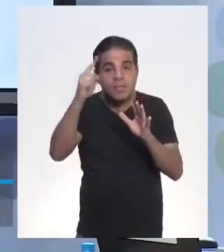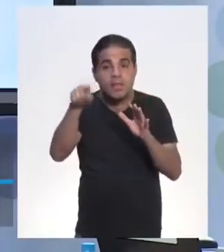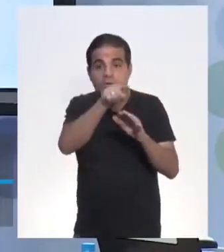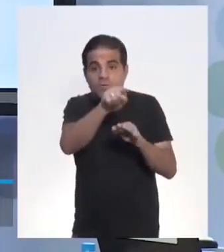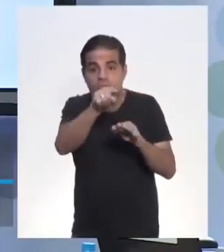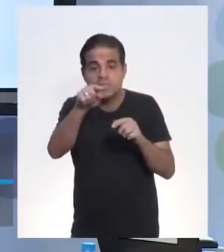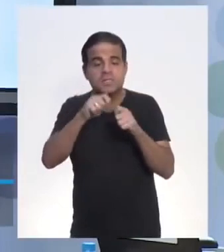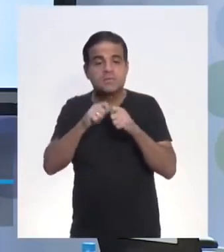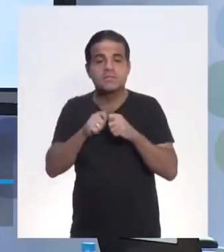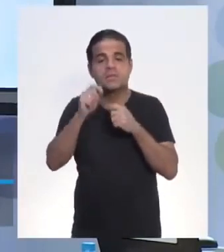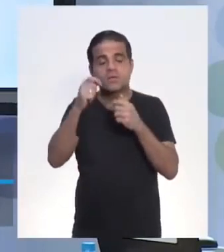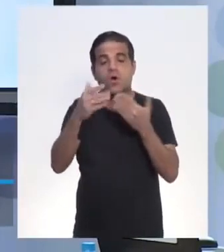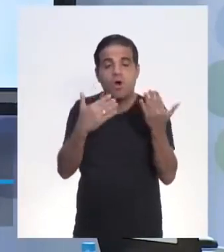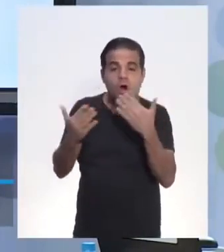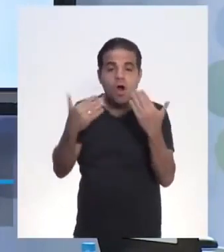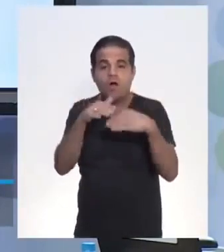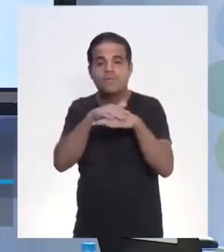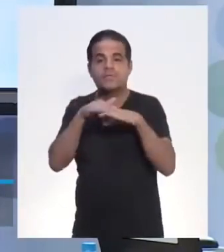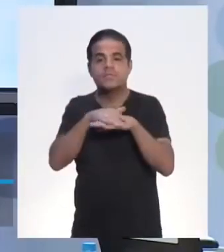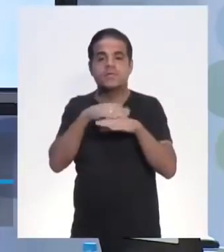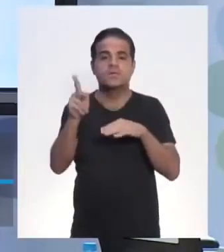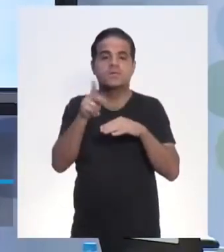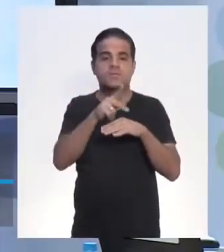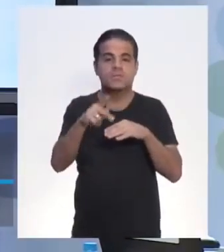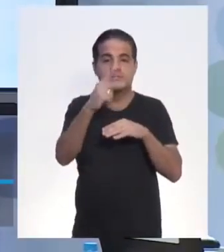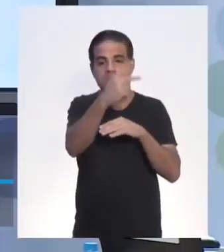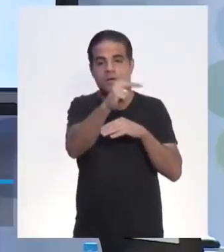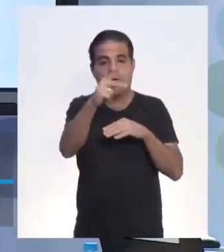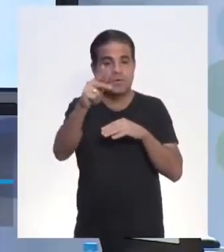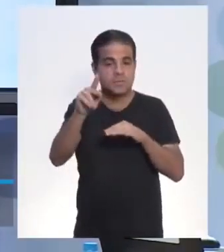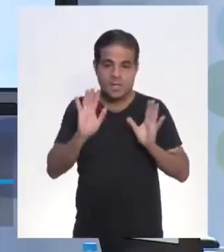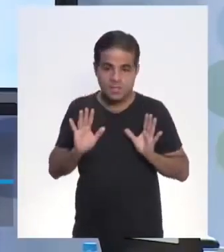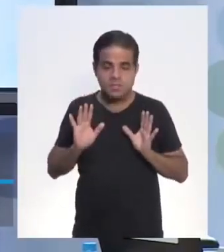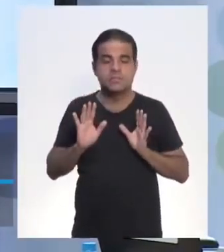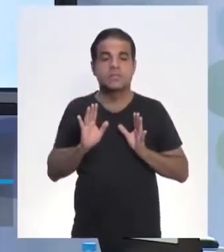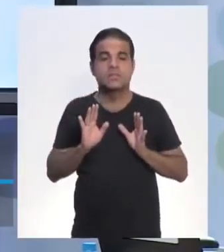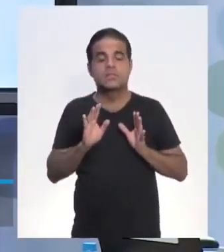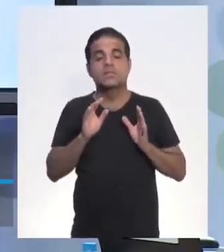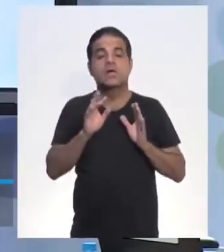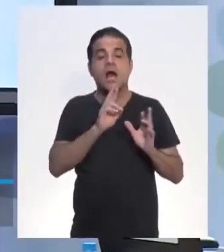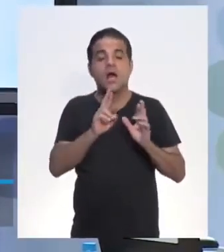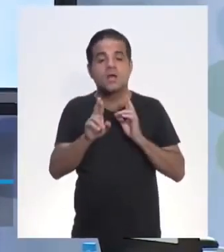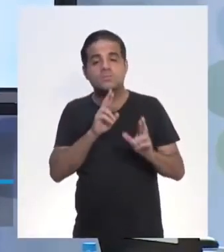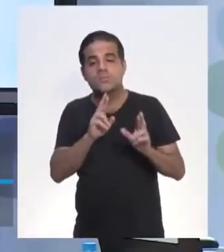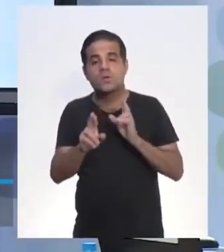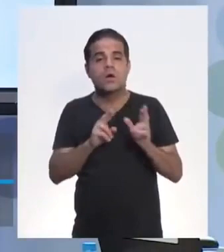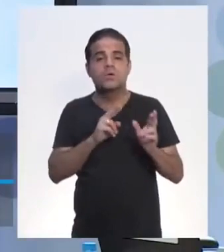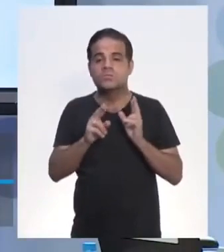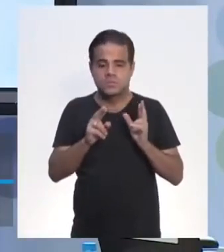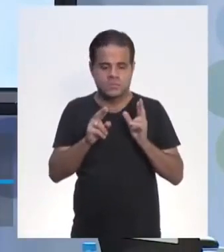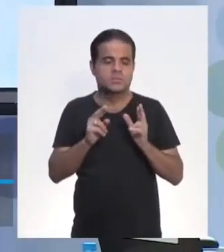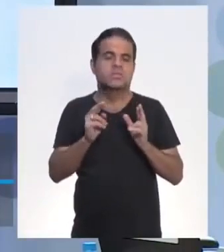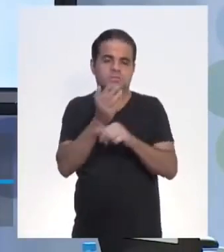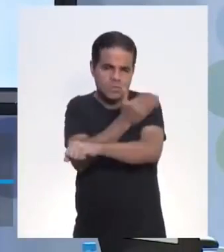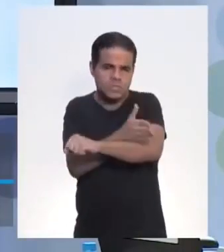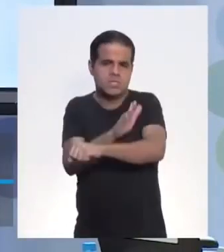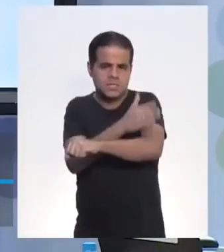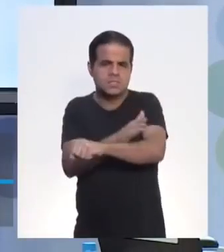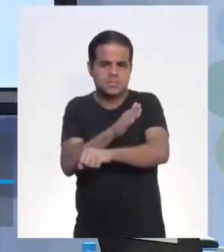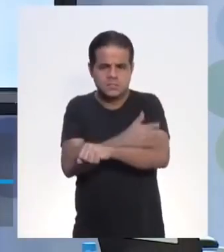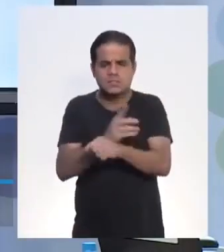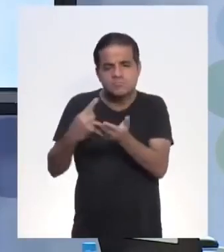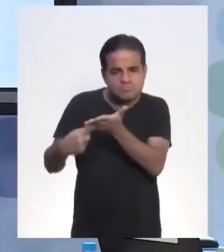fazerem certo e conversar com os professores de vocês sobre a resolução do exercício